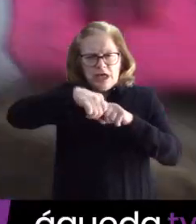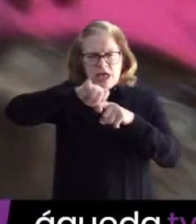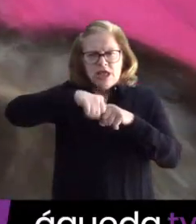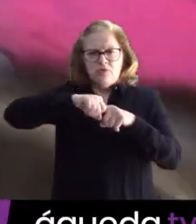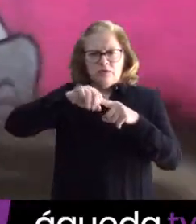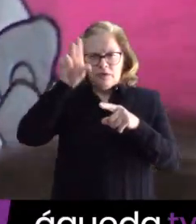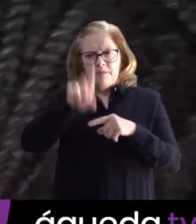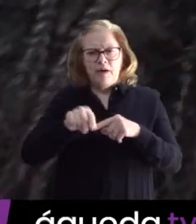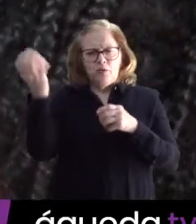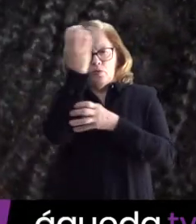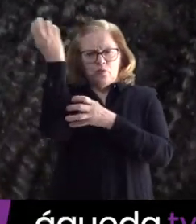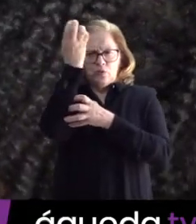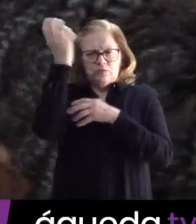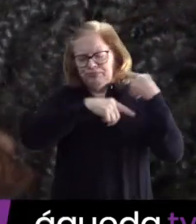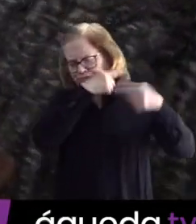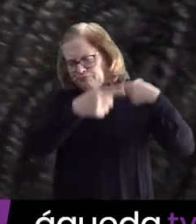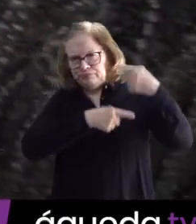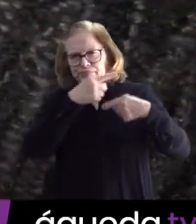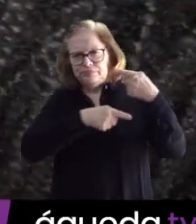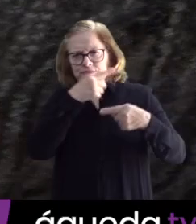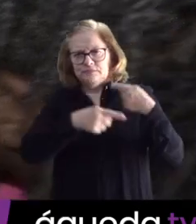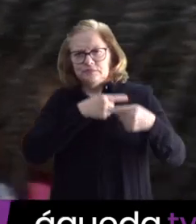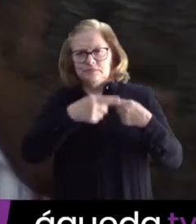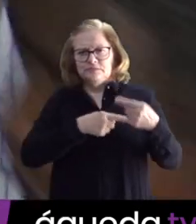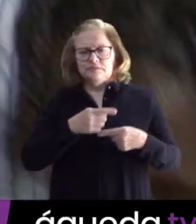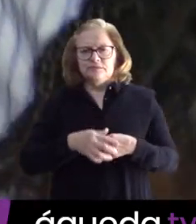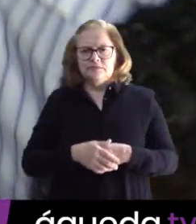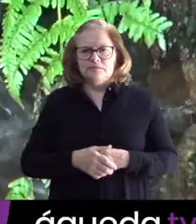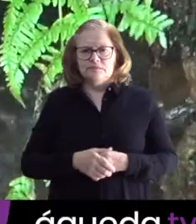todo o património cultural das nossas gentes.